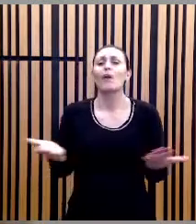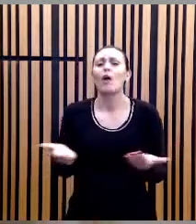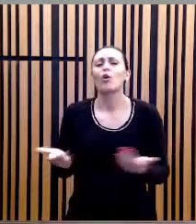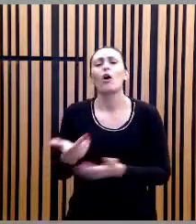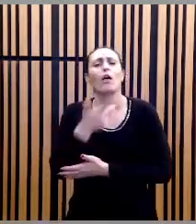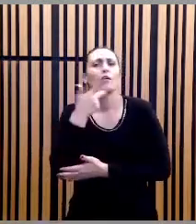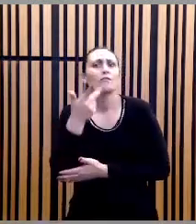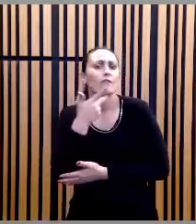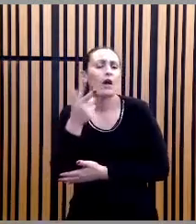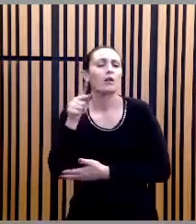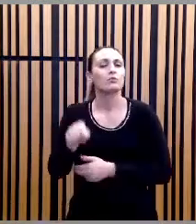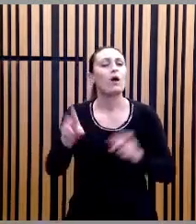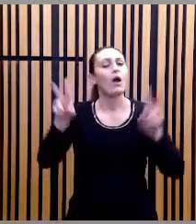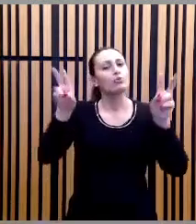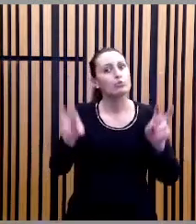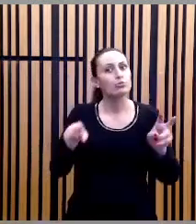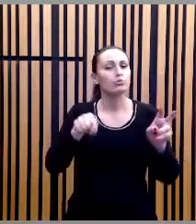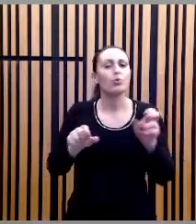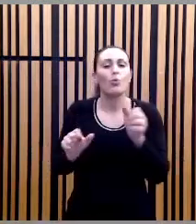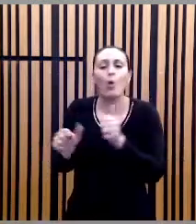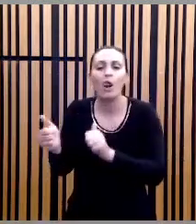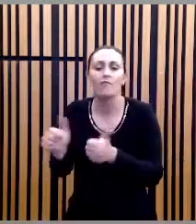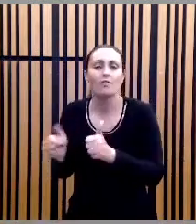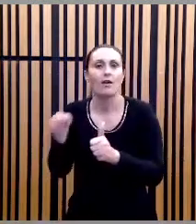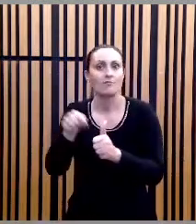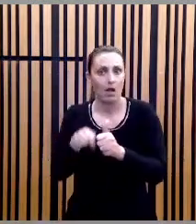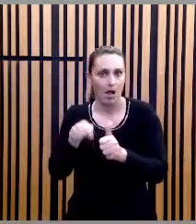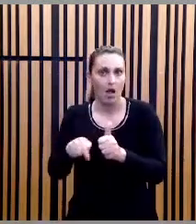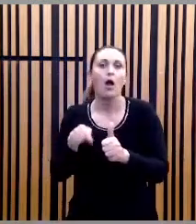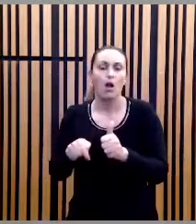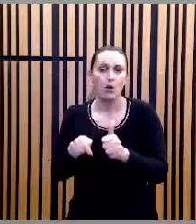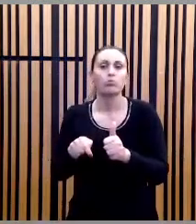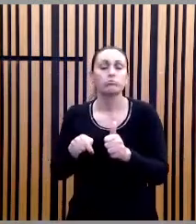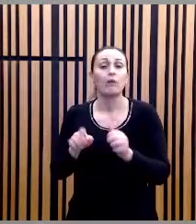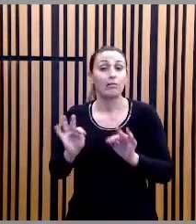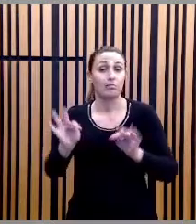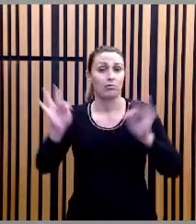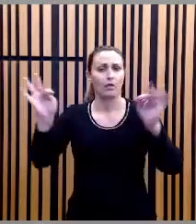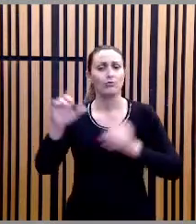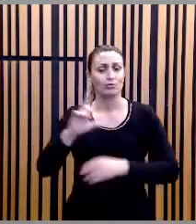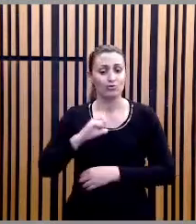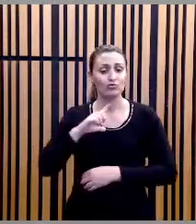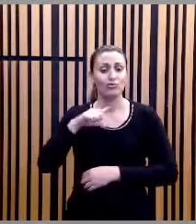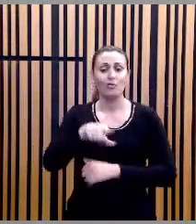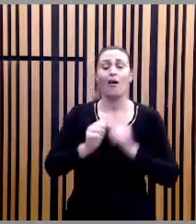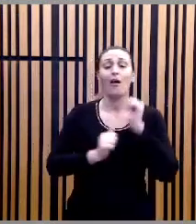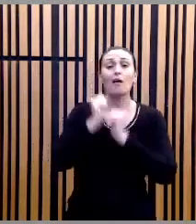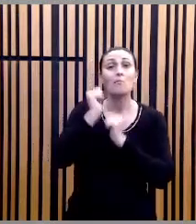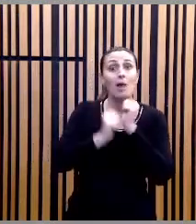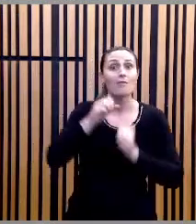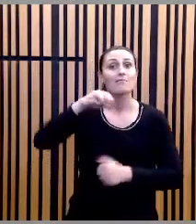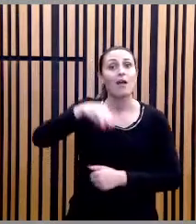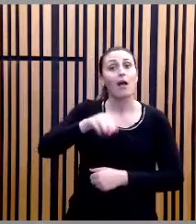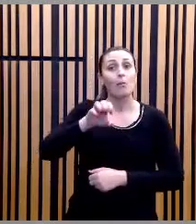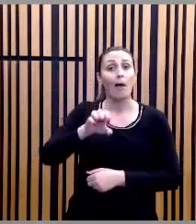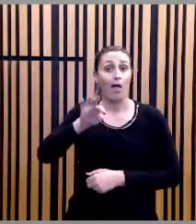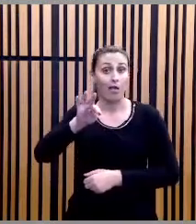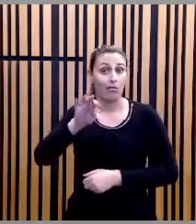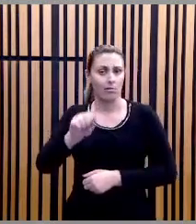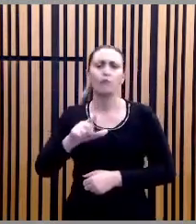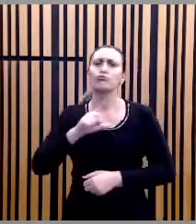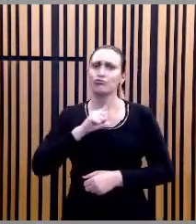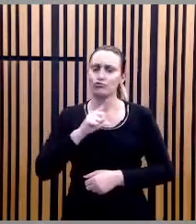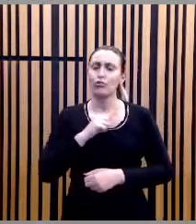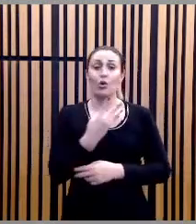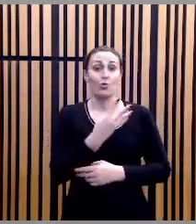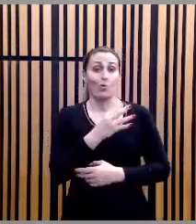em qualificações técnicas, pessoal, a gente tinha aí na empresa Meta 300 vagas em aberto. Aí, a